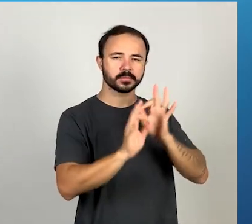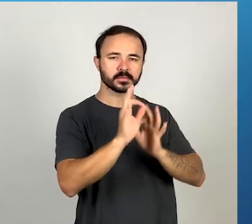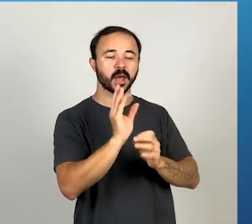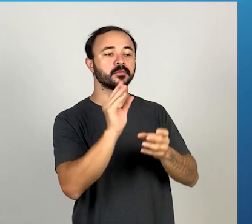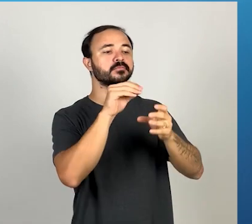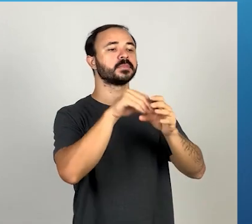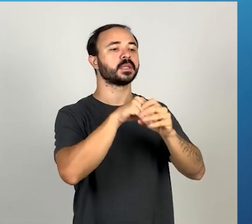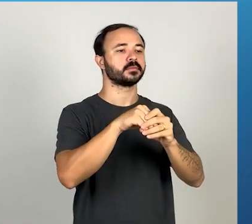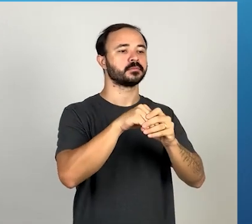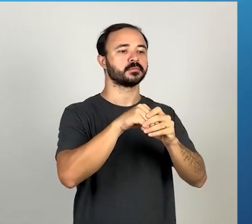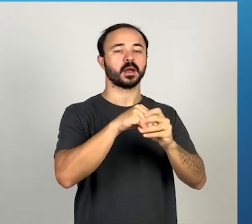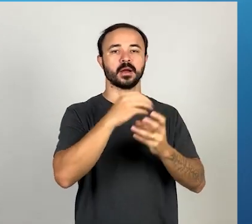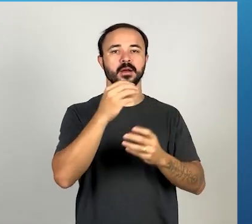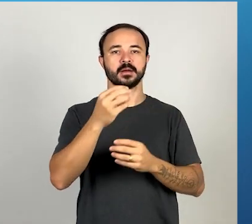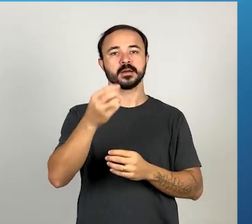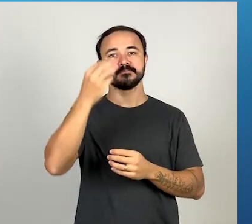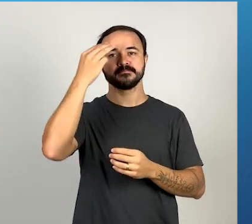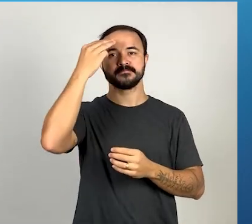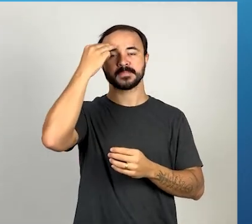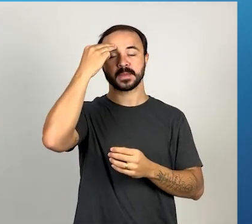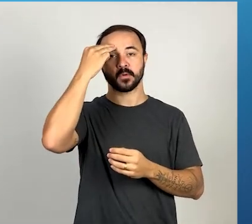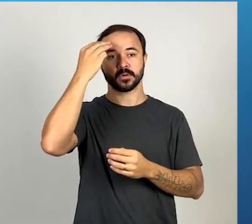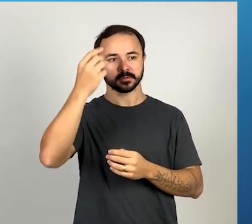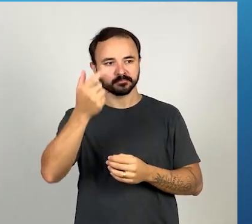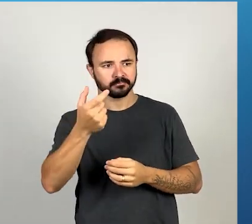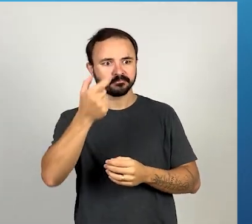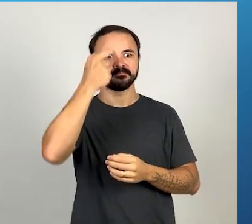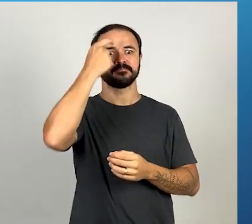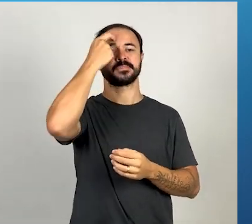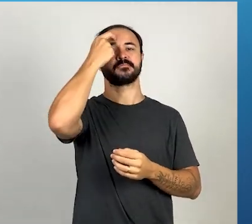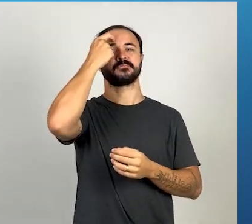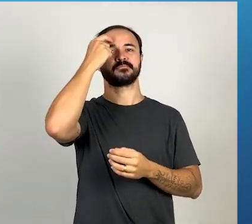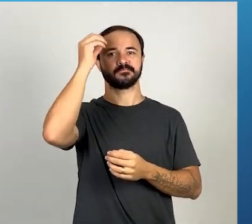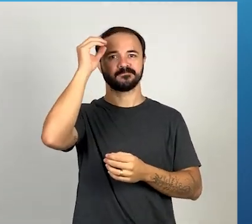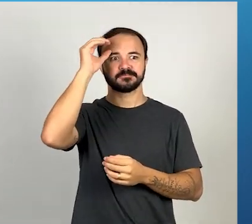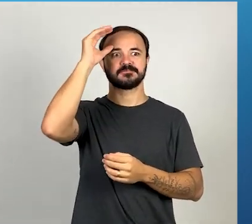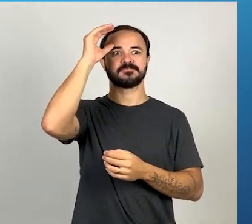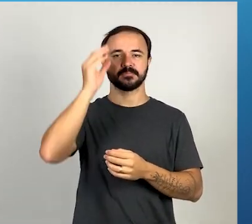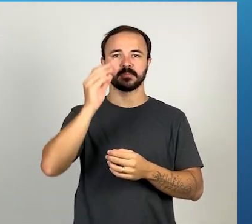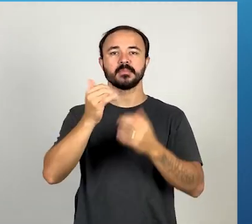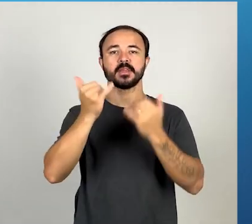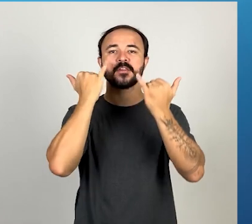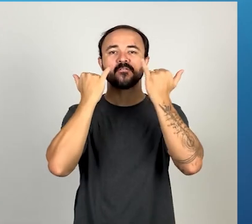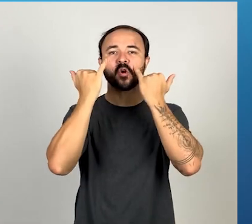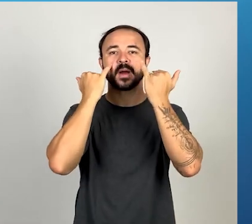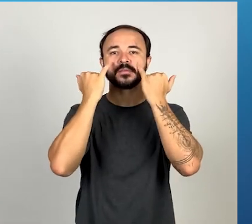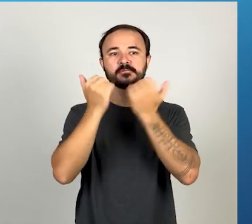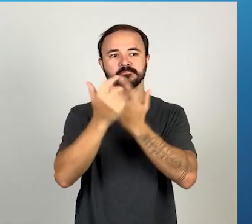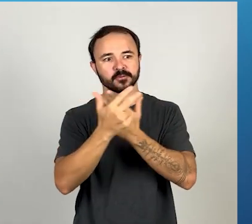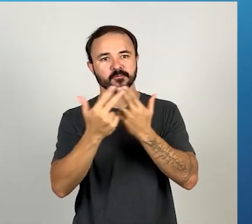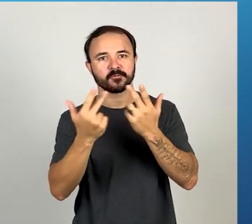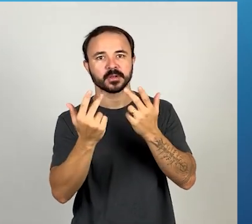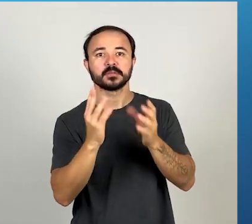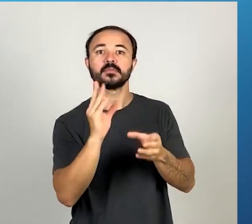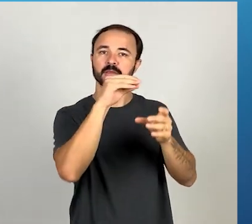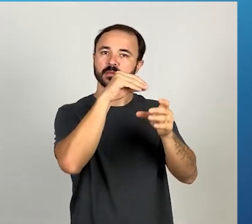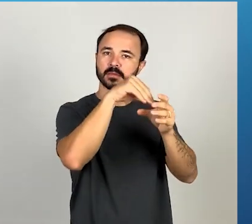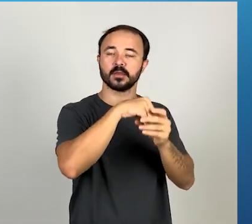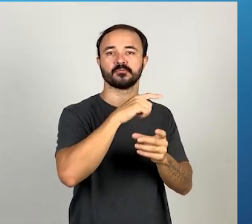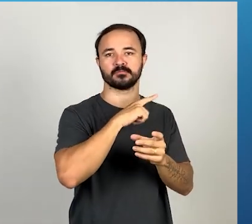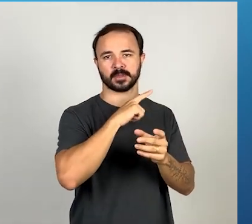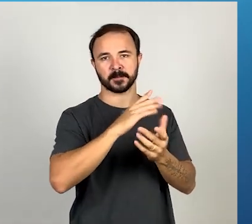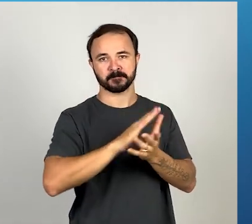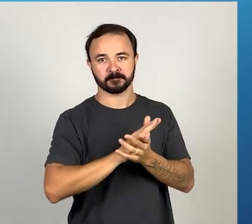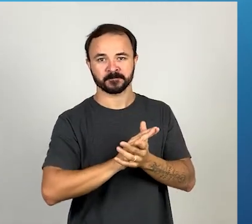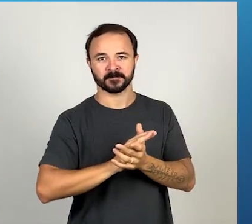unidade central de processamento. A memória onde são organizadas e armazenadas essas informações, nós temos uma